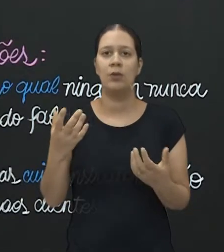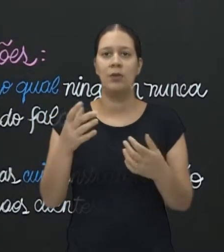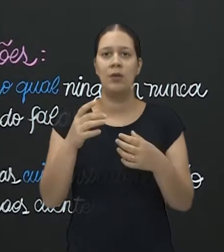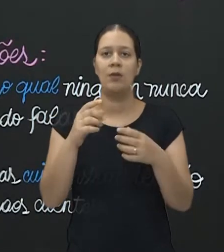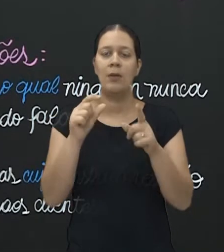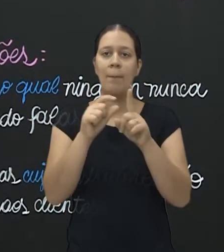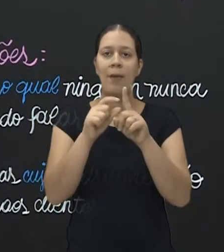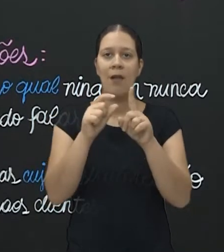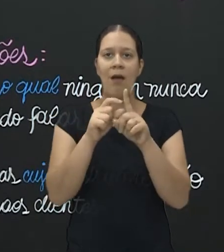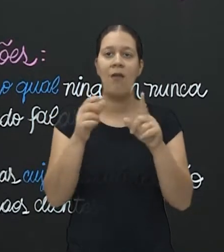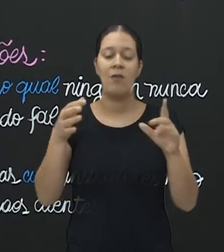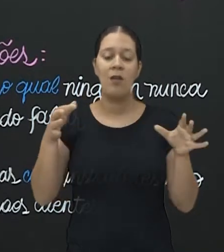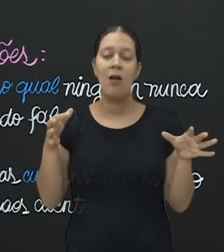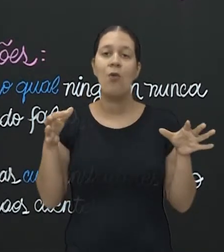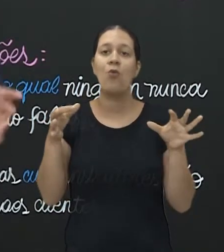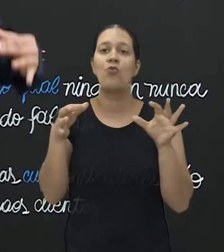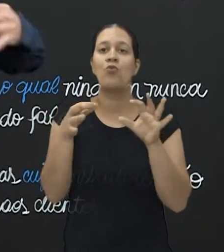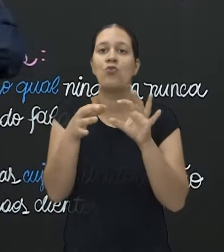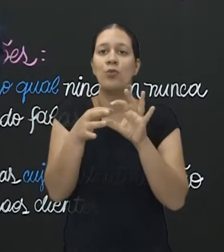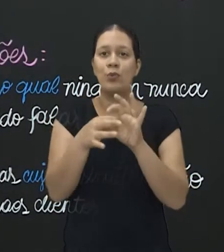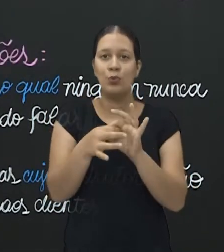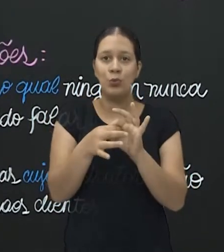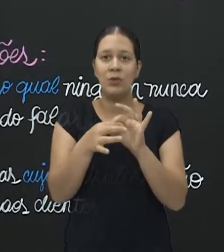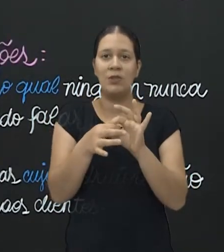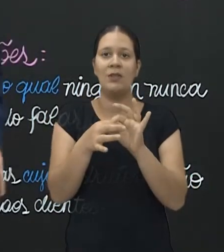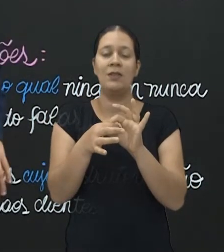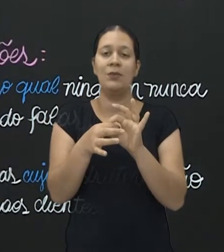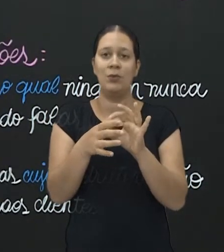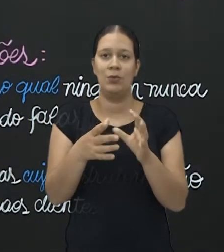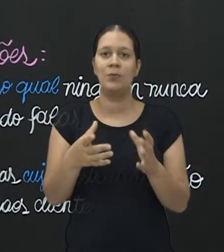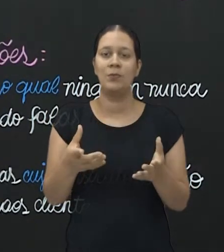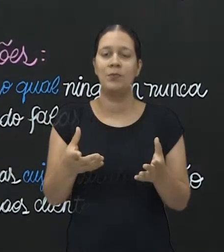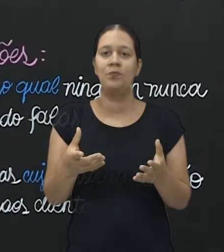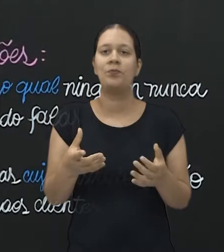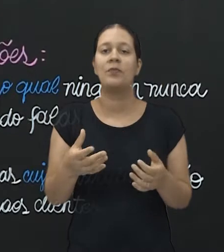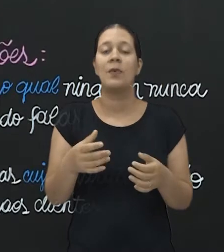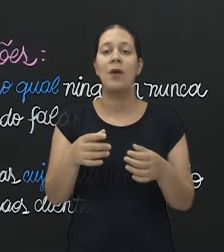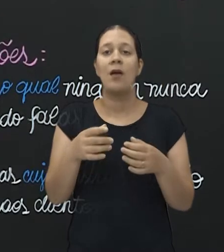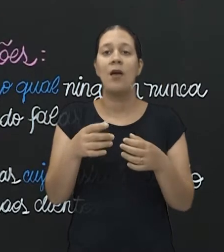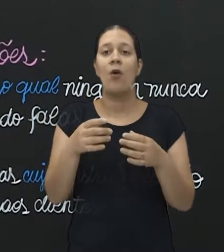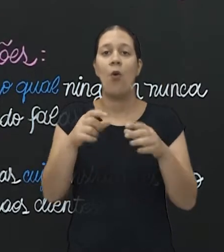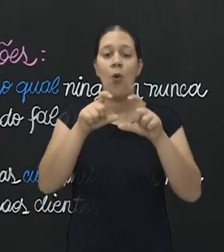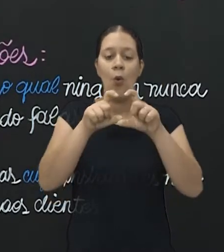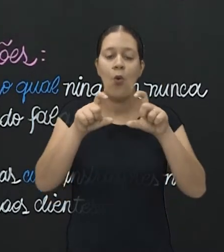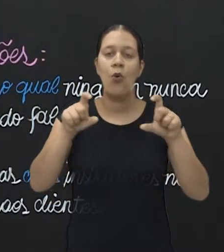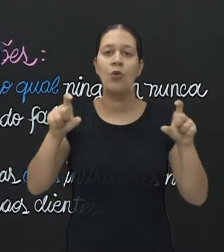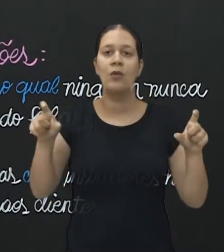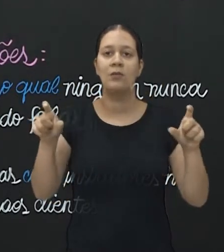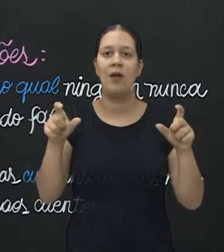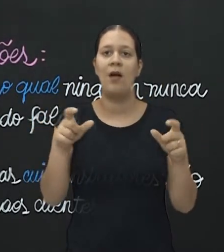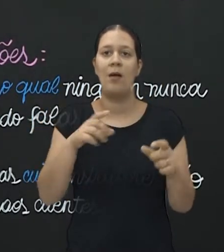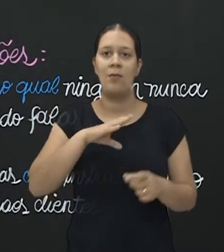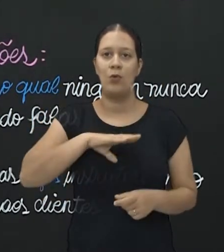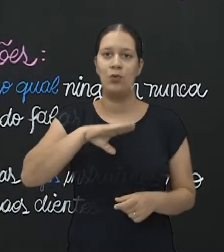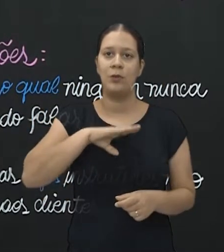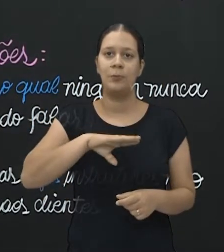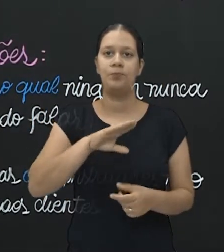um conectivo, ou seja, como aquela palavrinha que une períodos, que une orações na língua